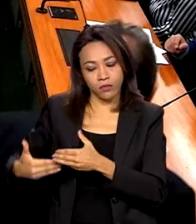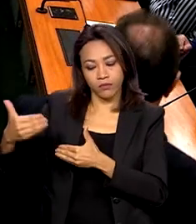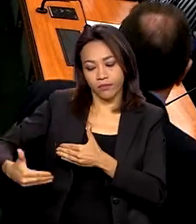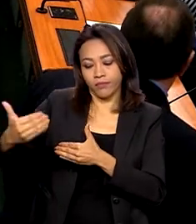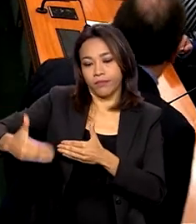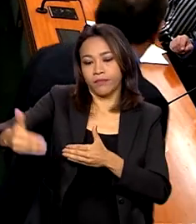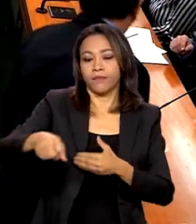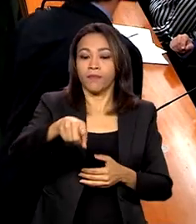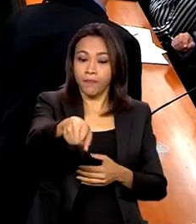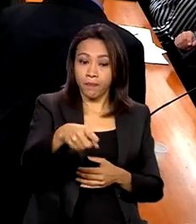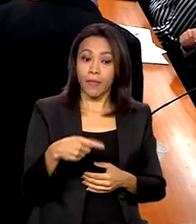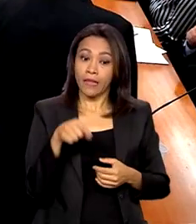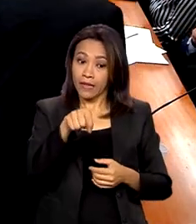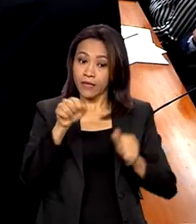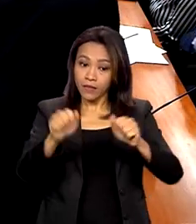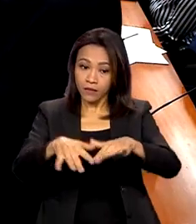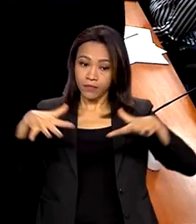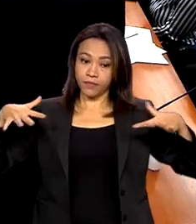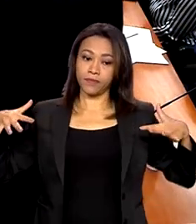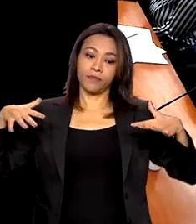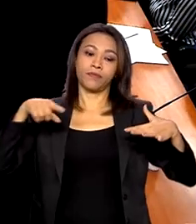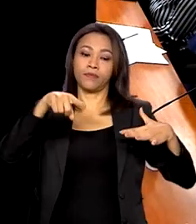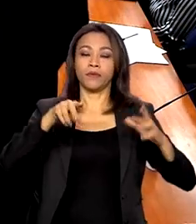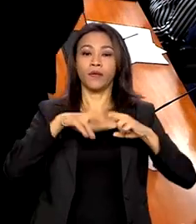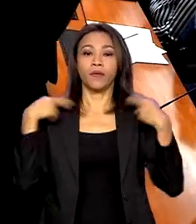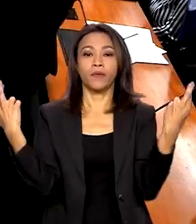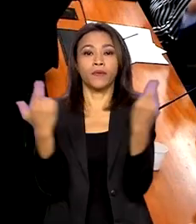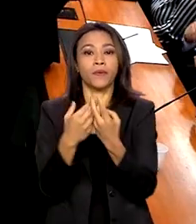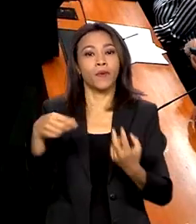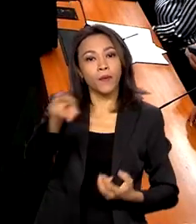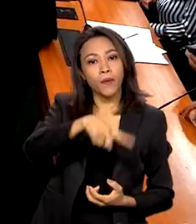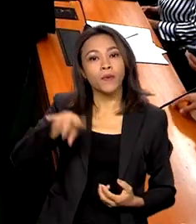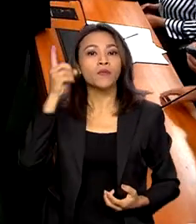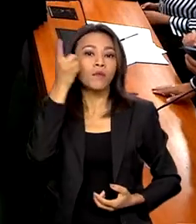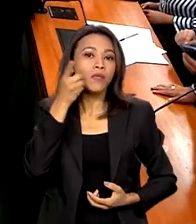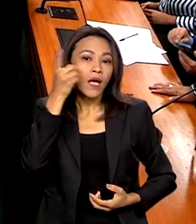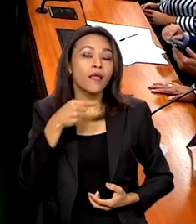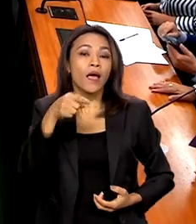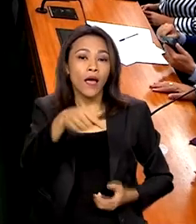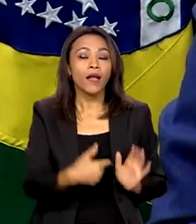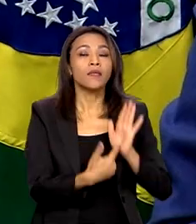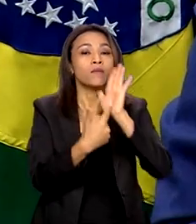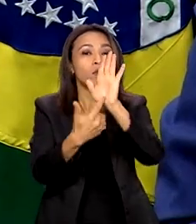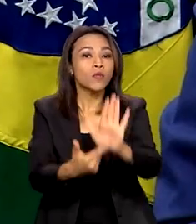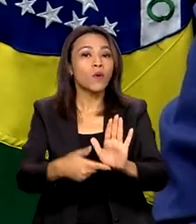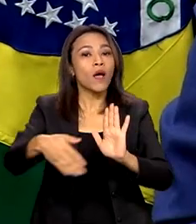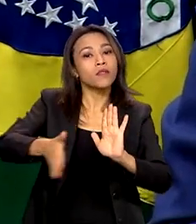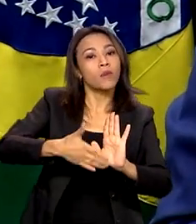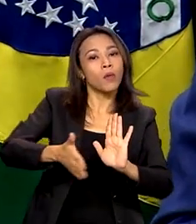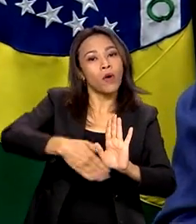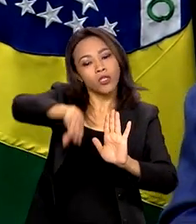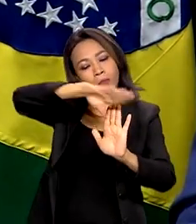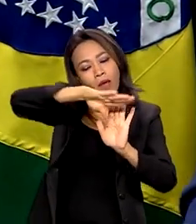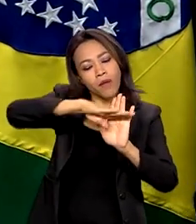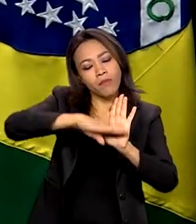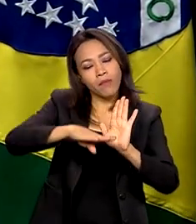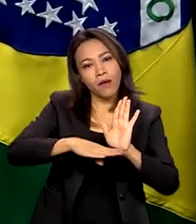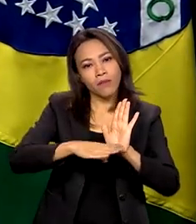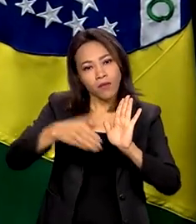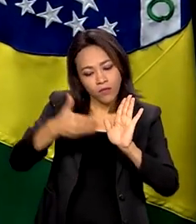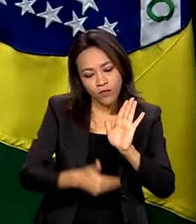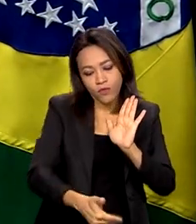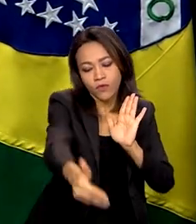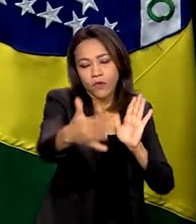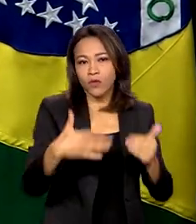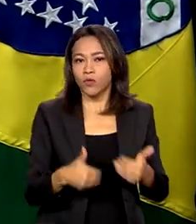com os deputados a ministra Marina Silva falou sobre as propostas da pasta do meio ambiente e mudança do clima para os próximos